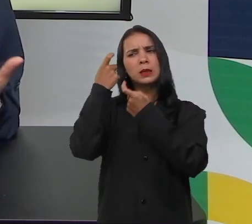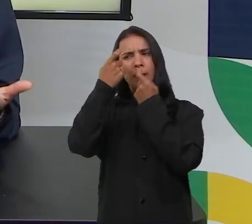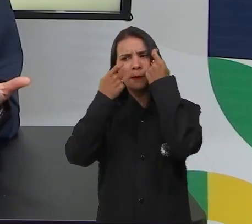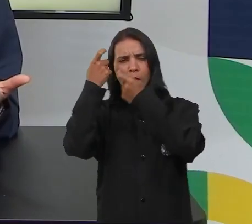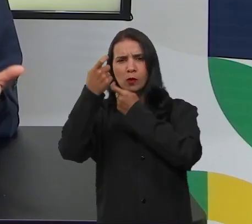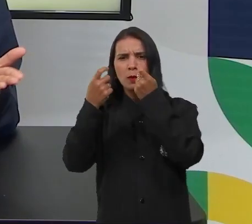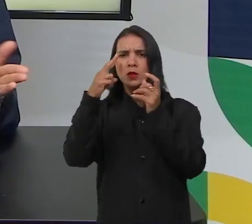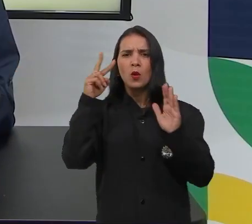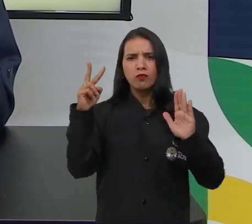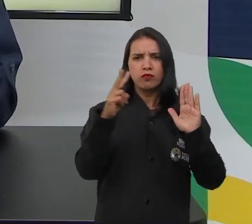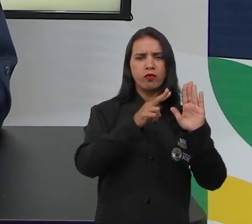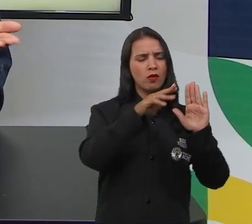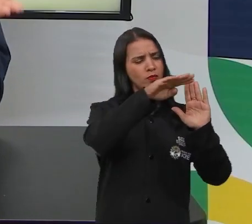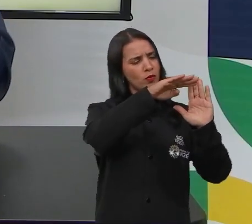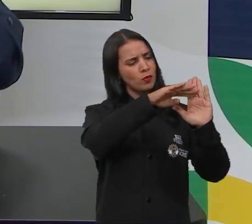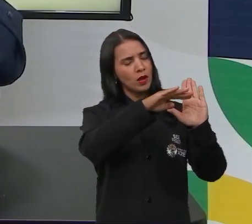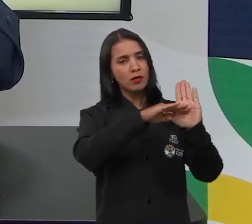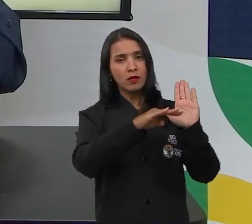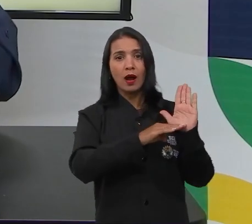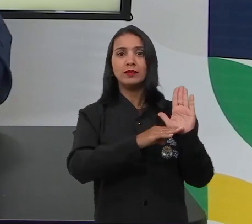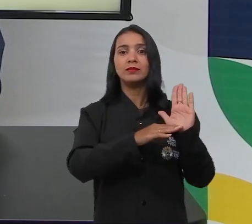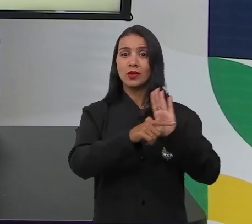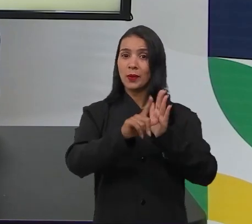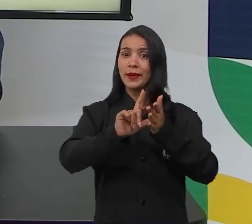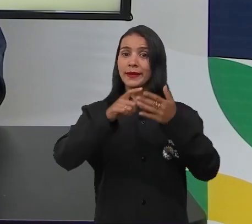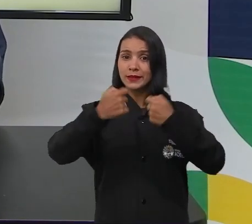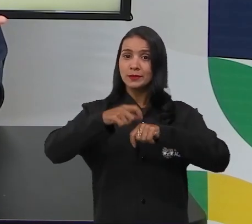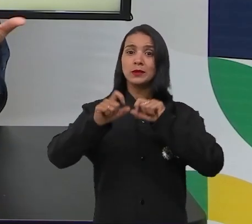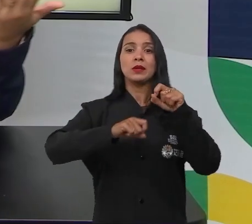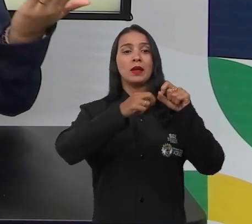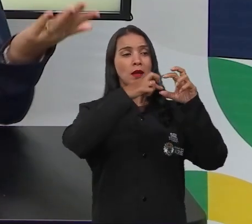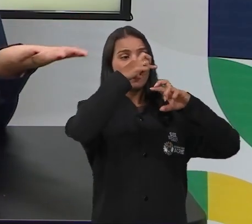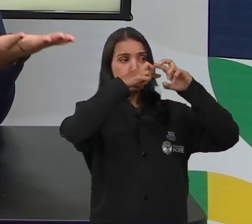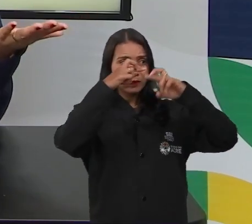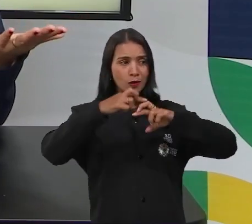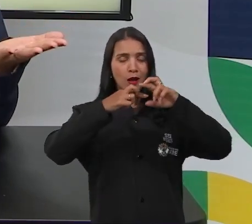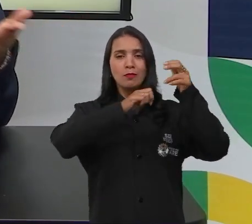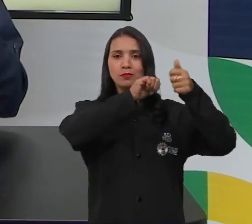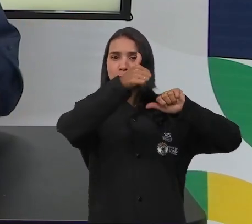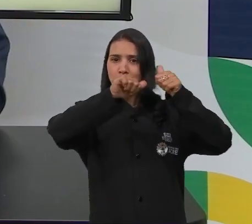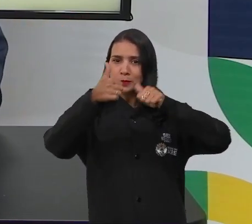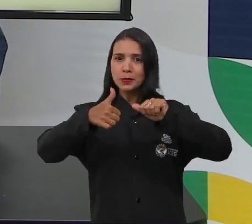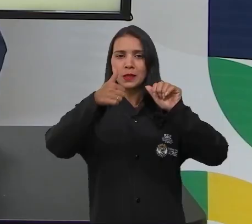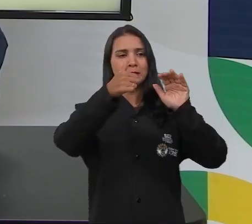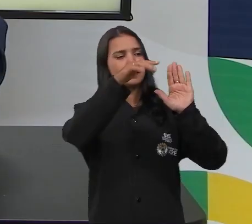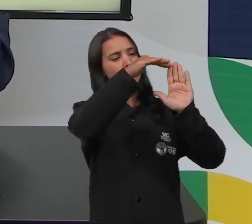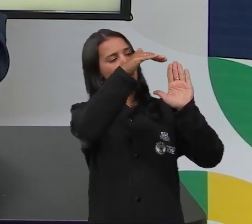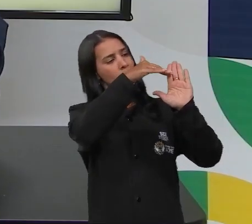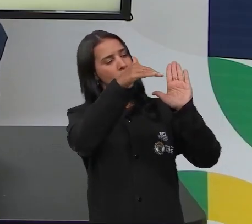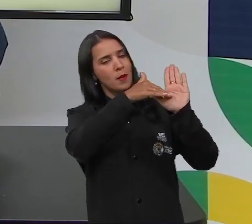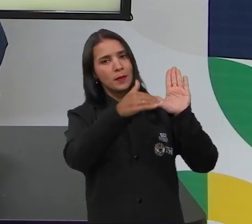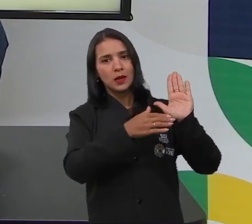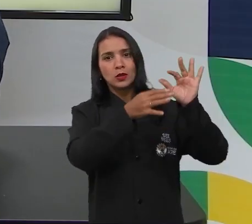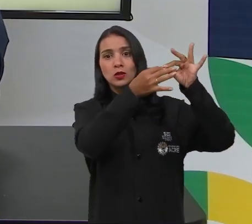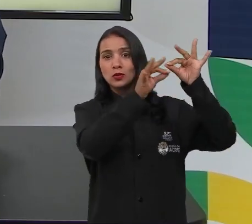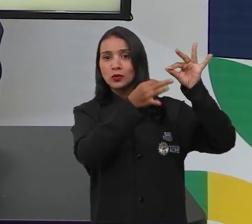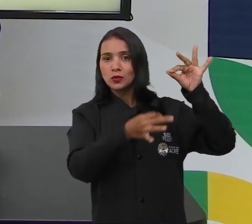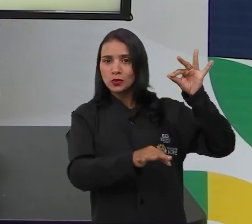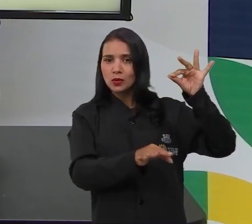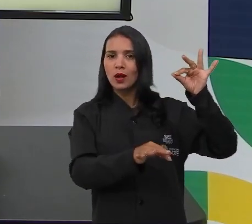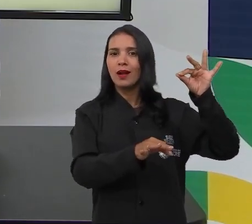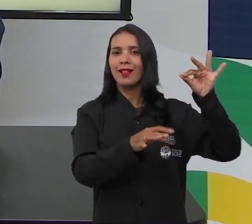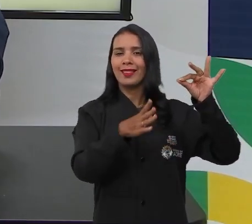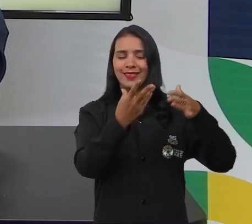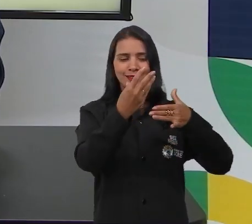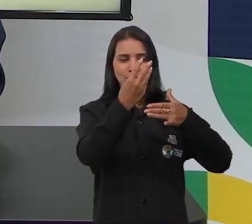fazer o quê, gente? Né? O ideal é que a gente verifique ali a lista de ingredientes. A gente vê ali a ficha